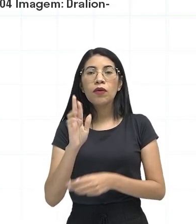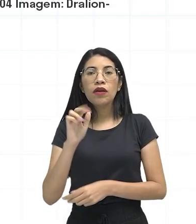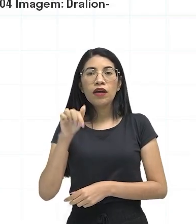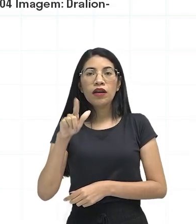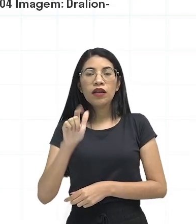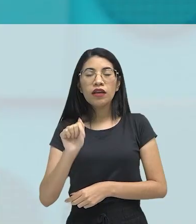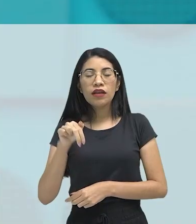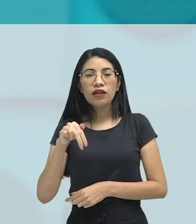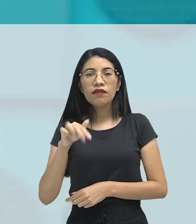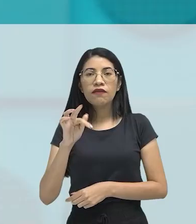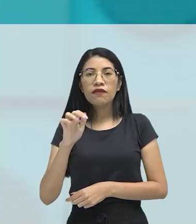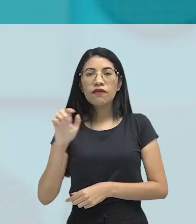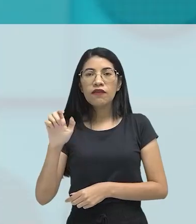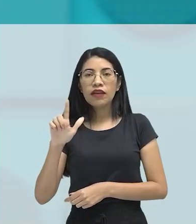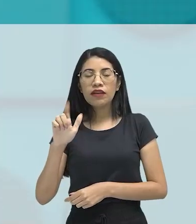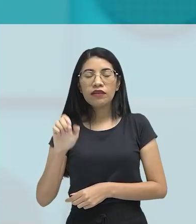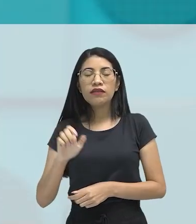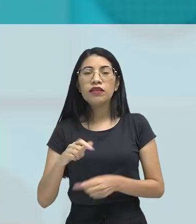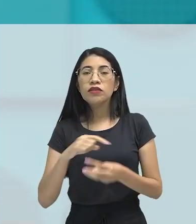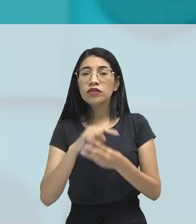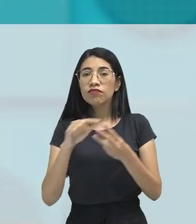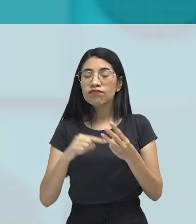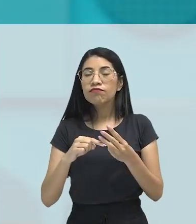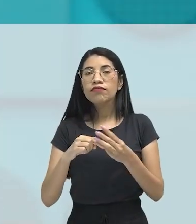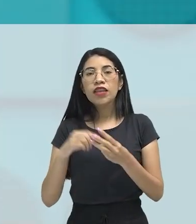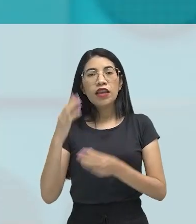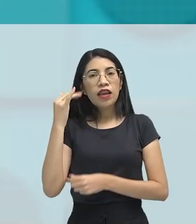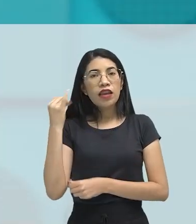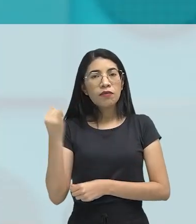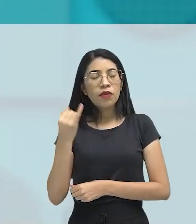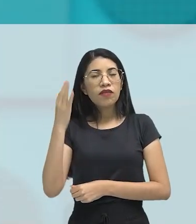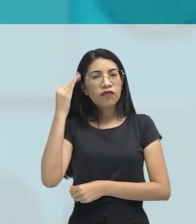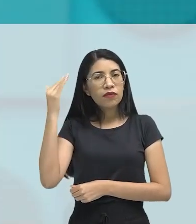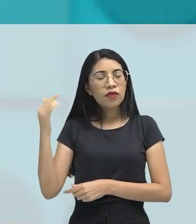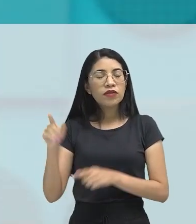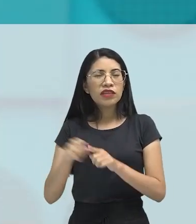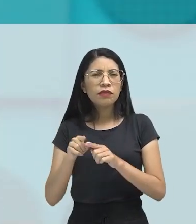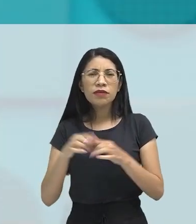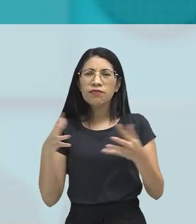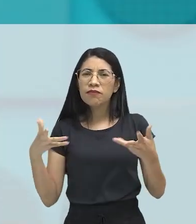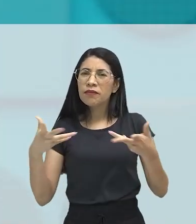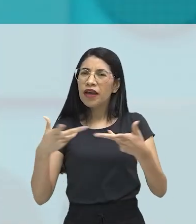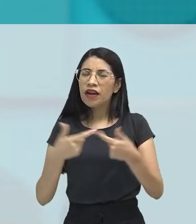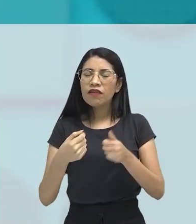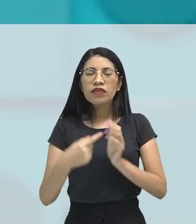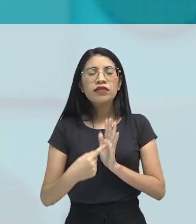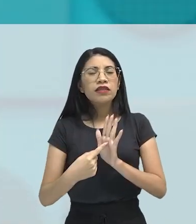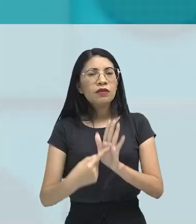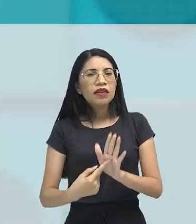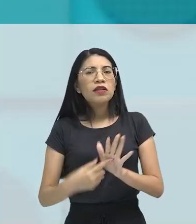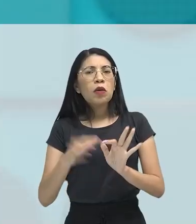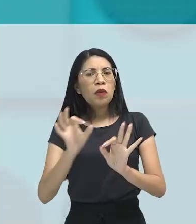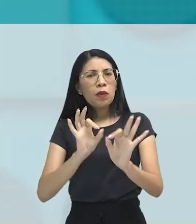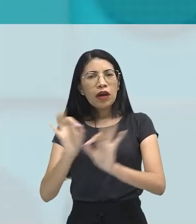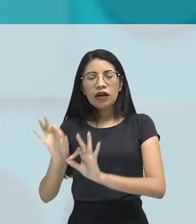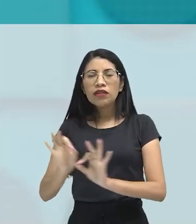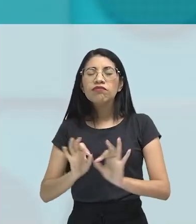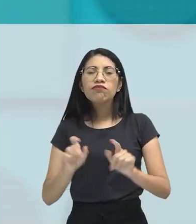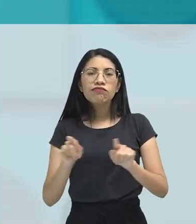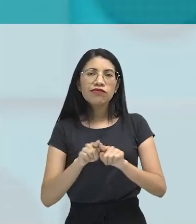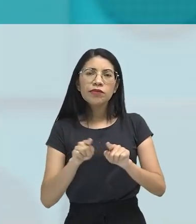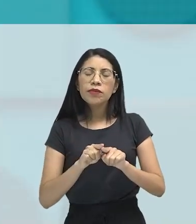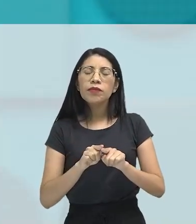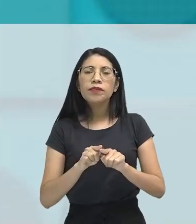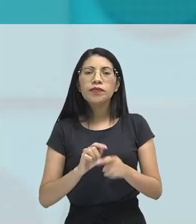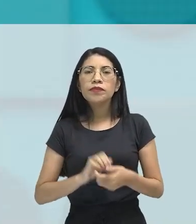Granfeli. São 3 grandes circos que têm apresentações lindíssimas, elaboradíssimas, né? Tem toda